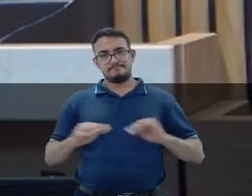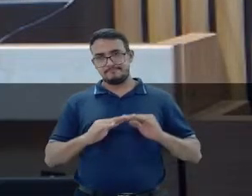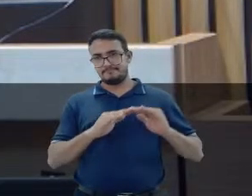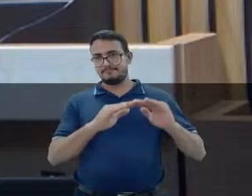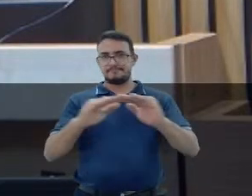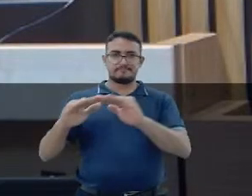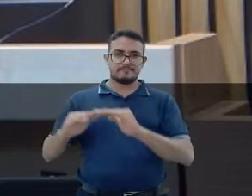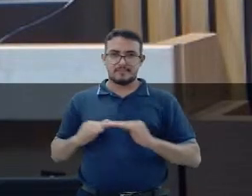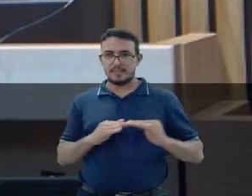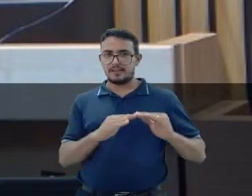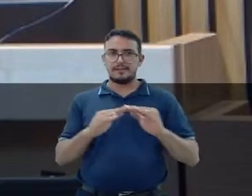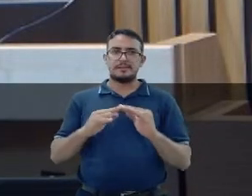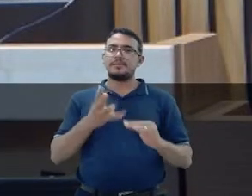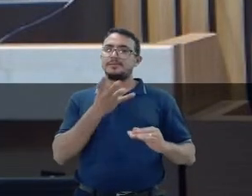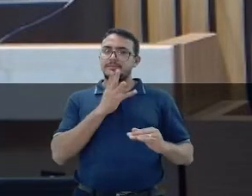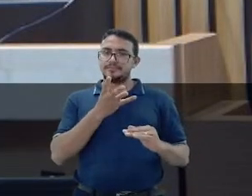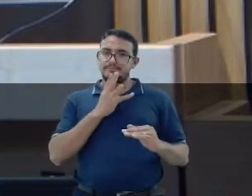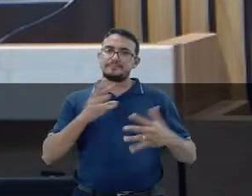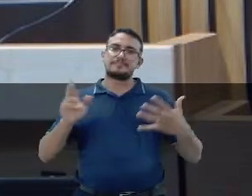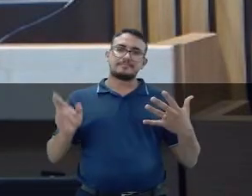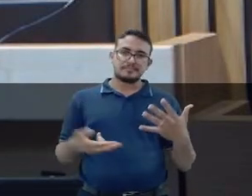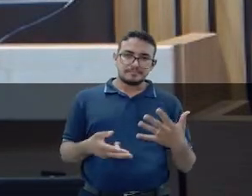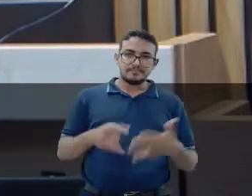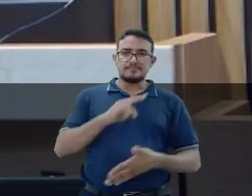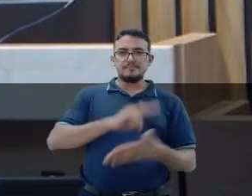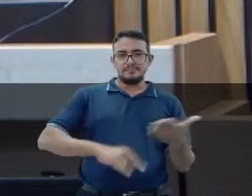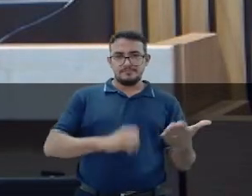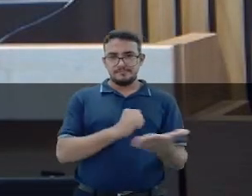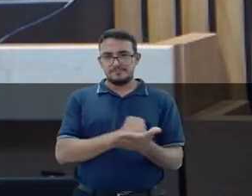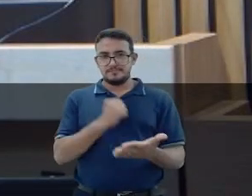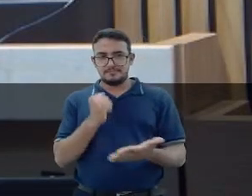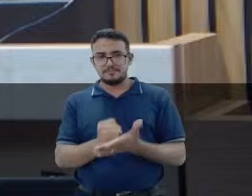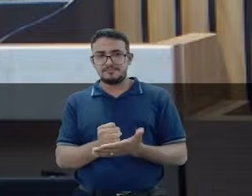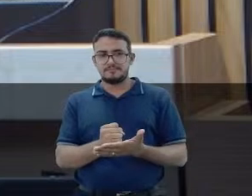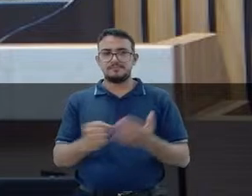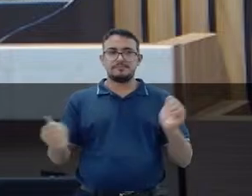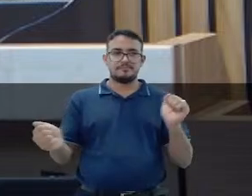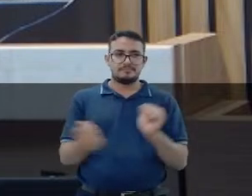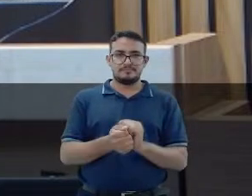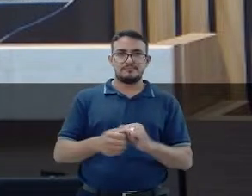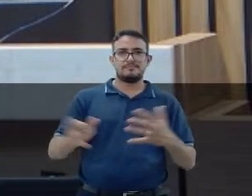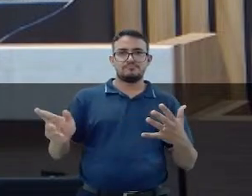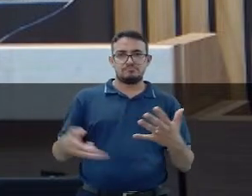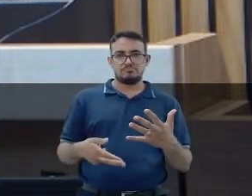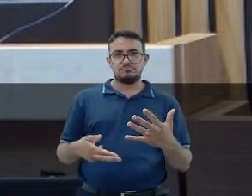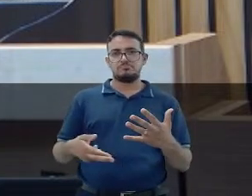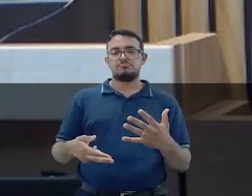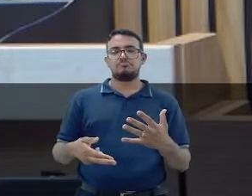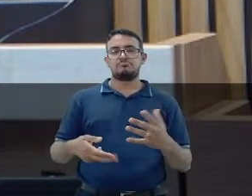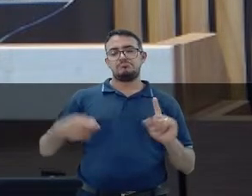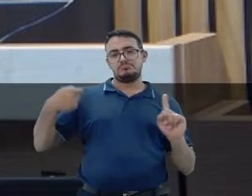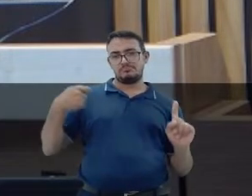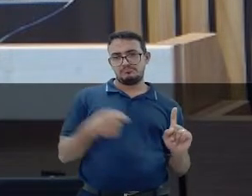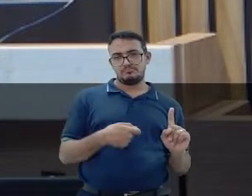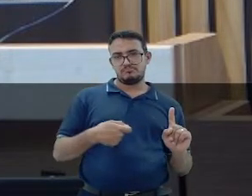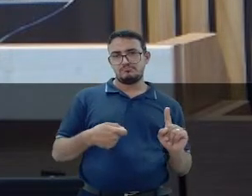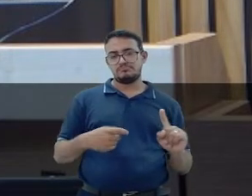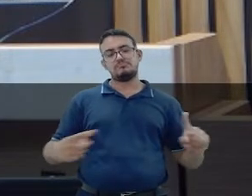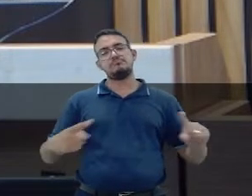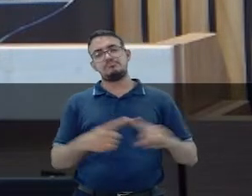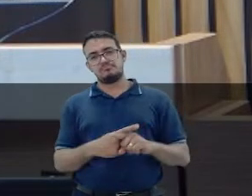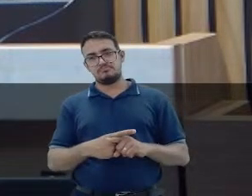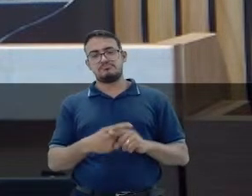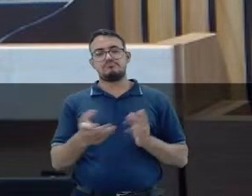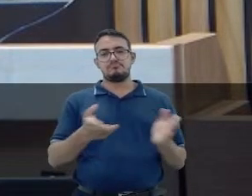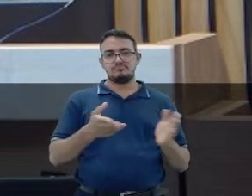unanimidade, conhecer dos recursos e dos documentos que acompanham o recurso do reclamante e das contrarrazões das